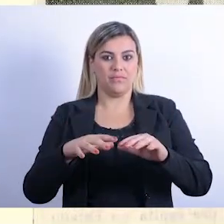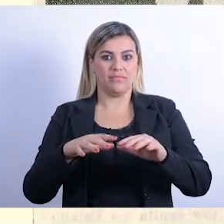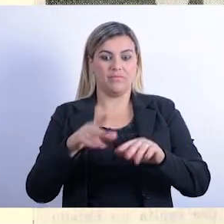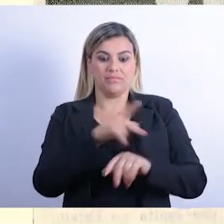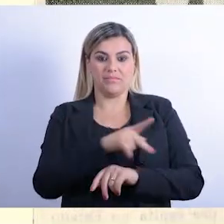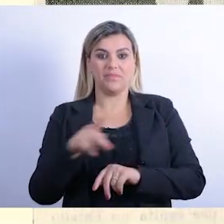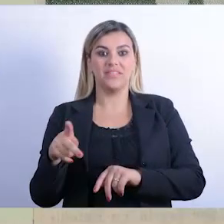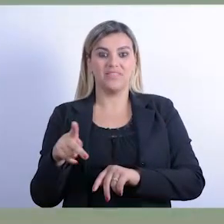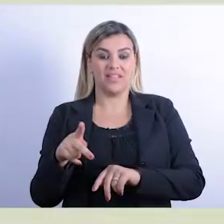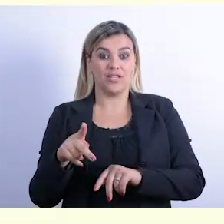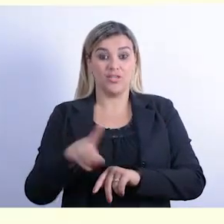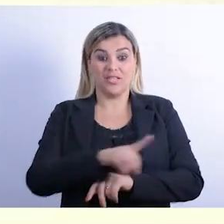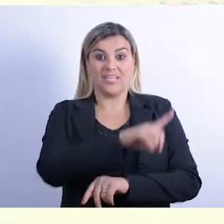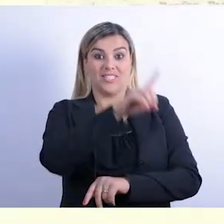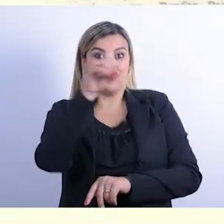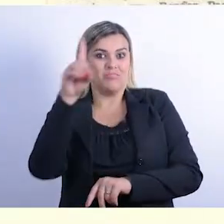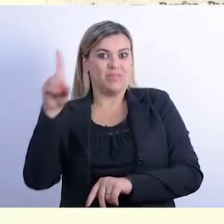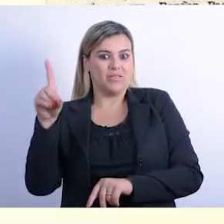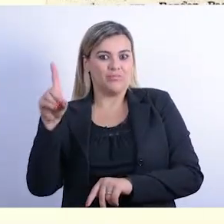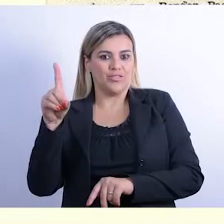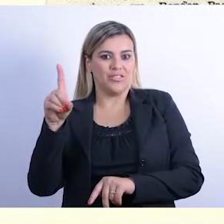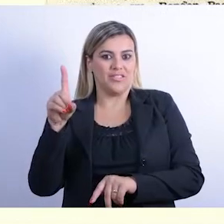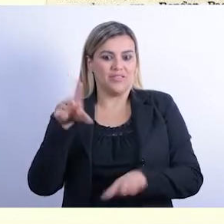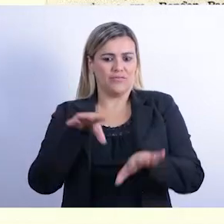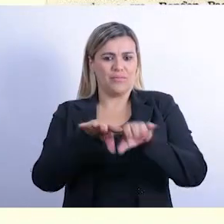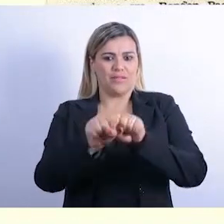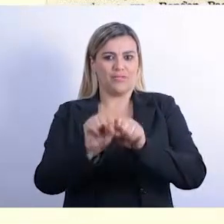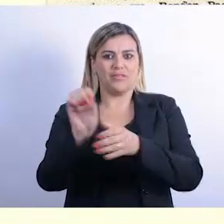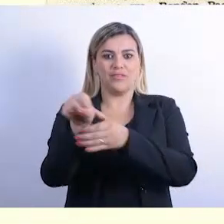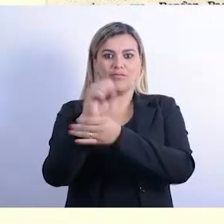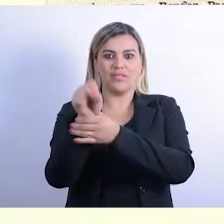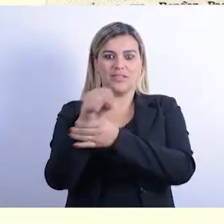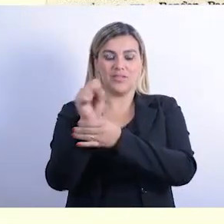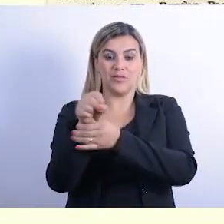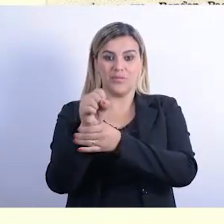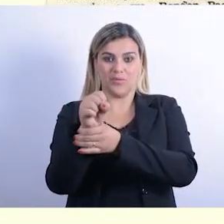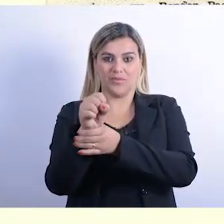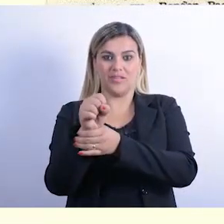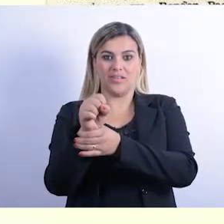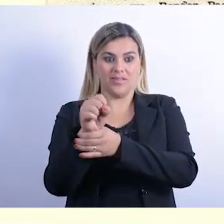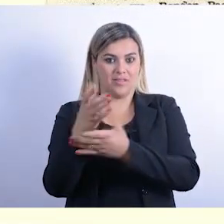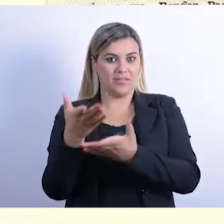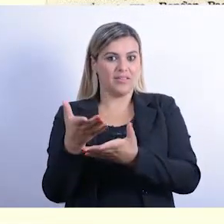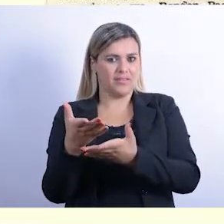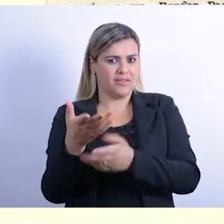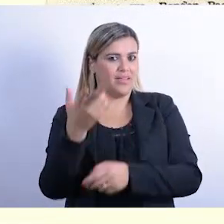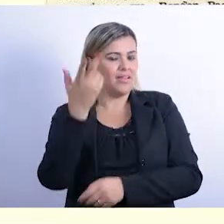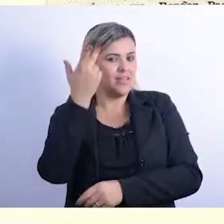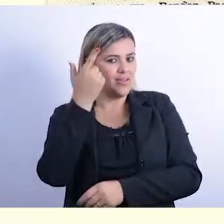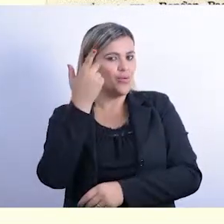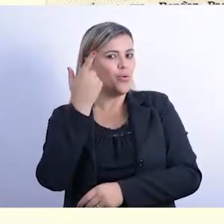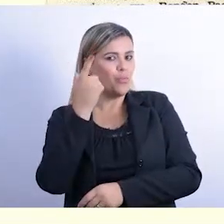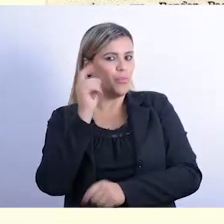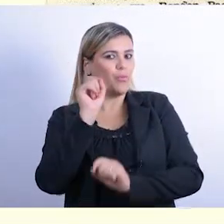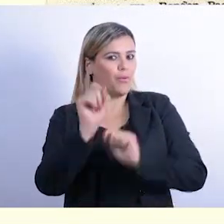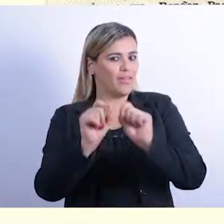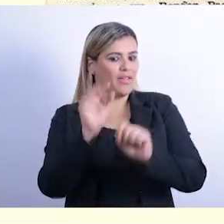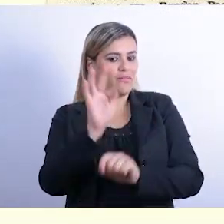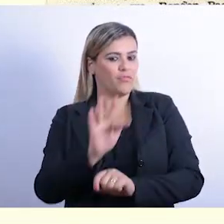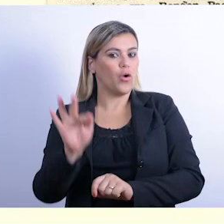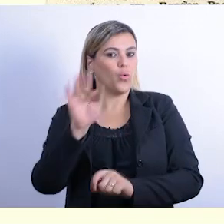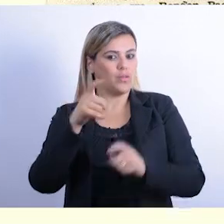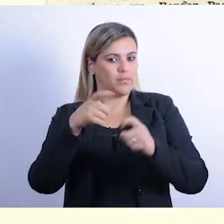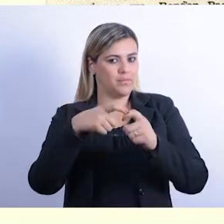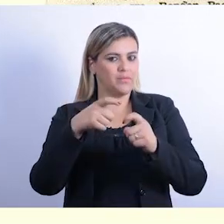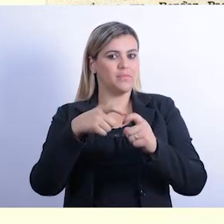staff todo da Presidência da República, para um ato de fisioterapia, para um ato da faculdade. Era comum, na